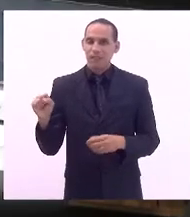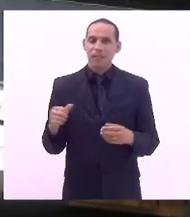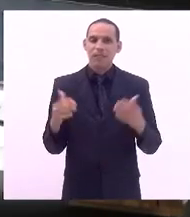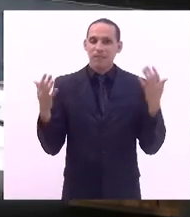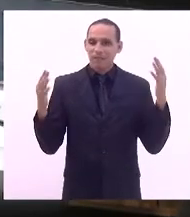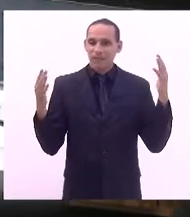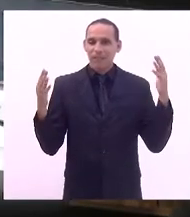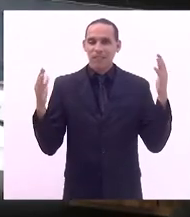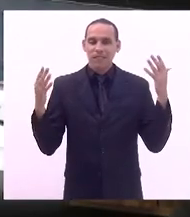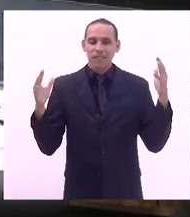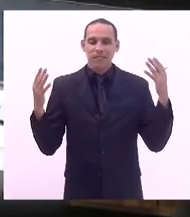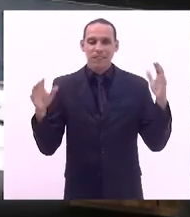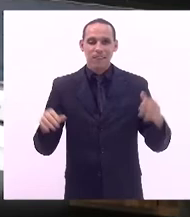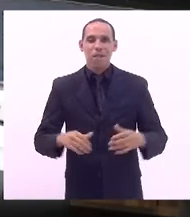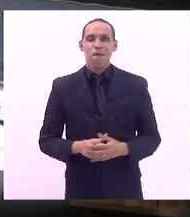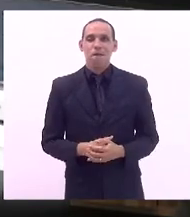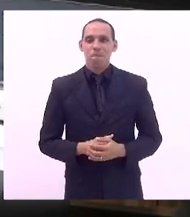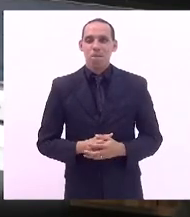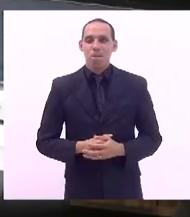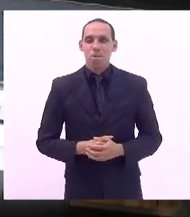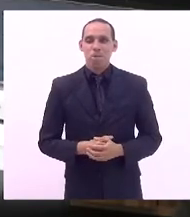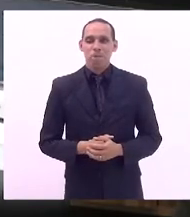E aí